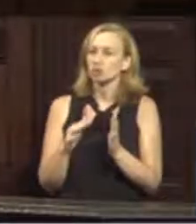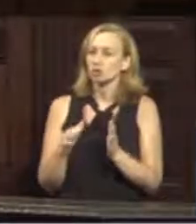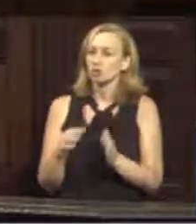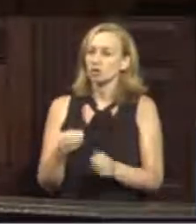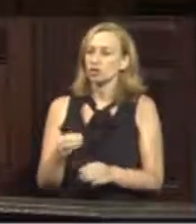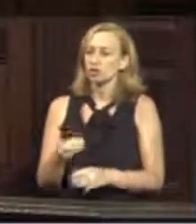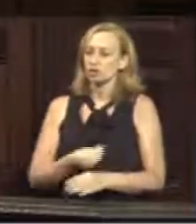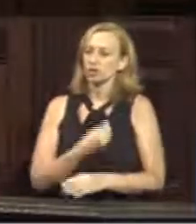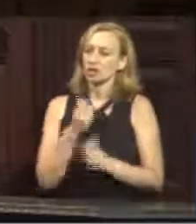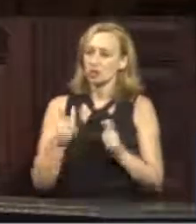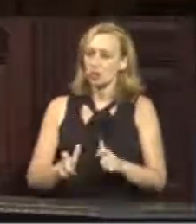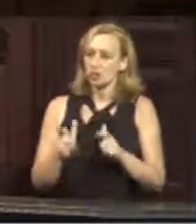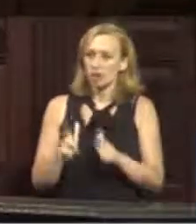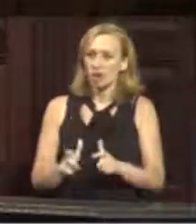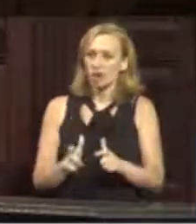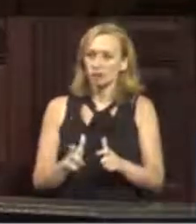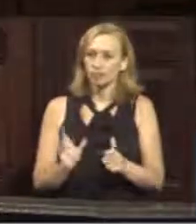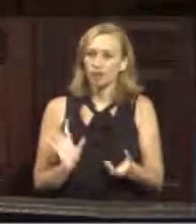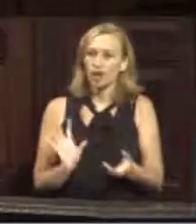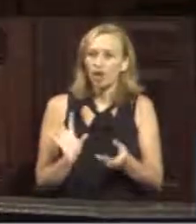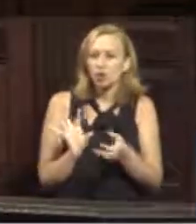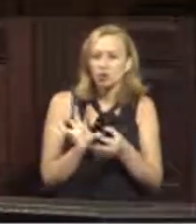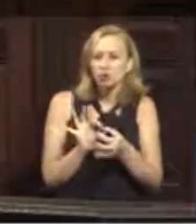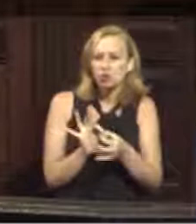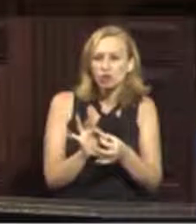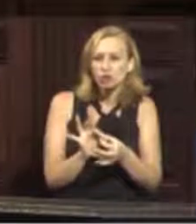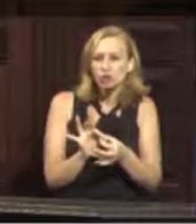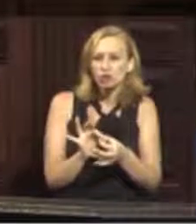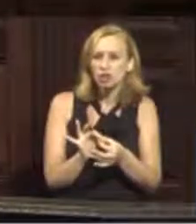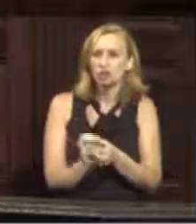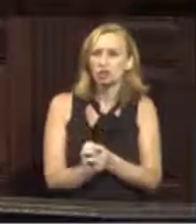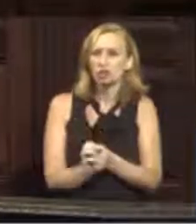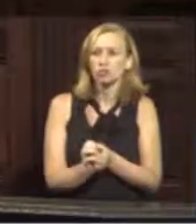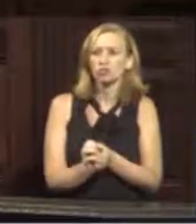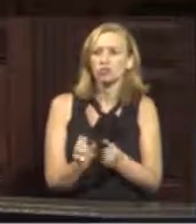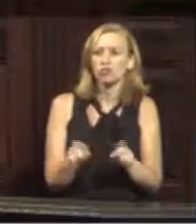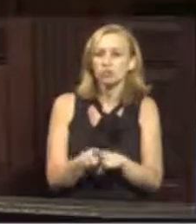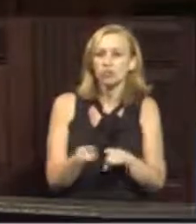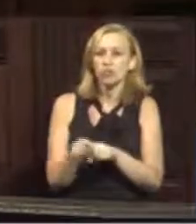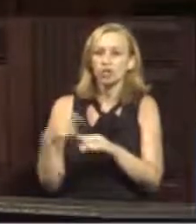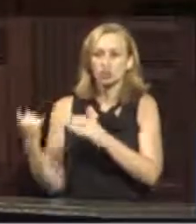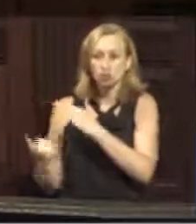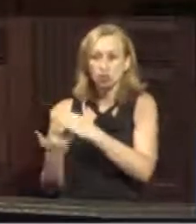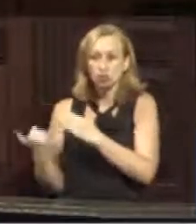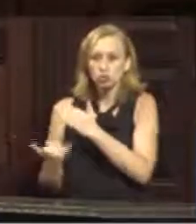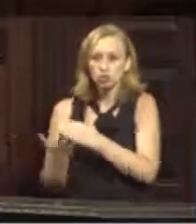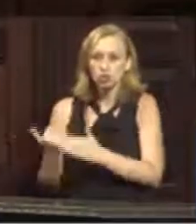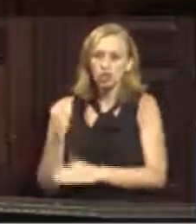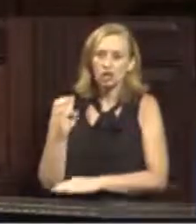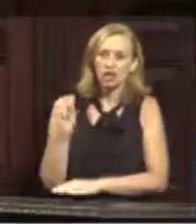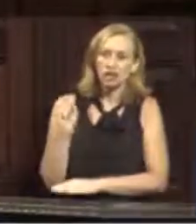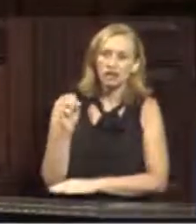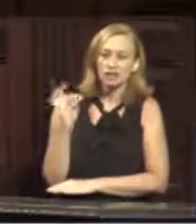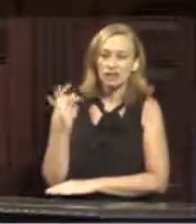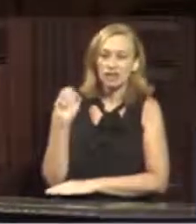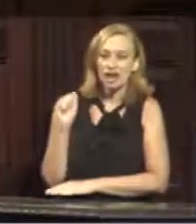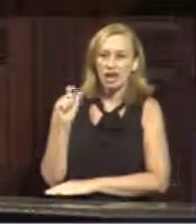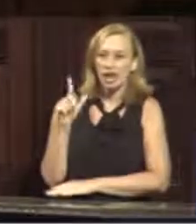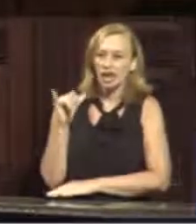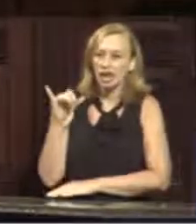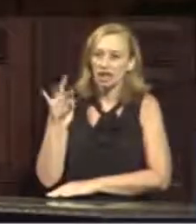presentes. A União, a indústria, os estaleiros,